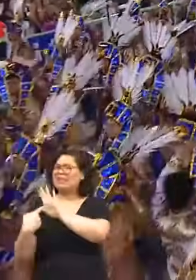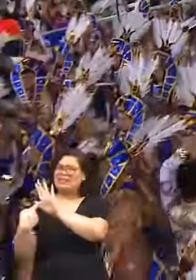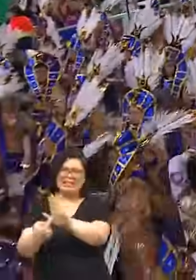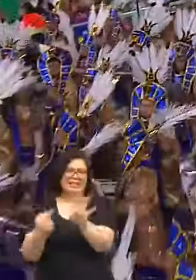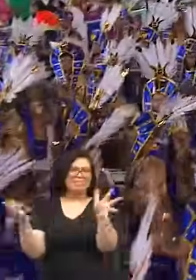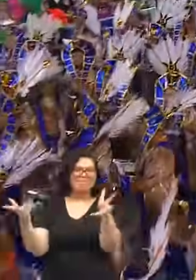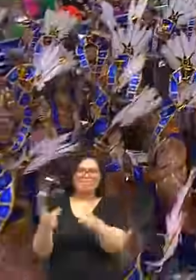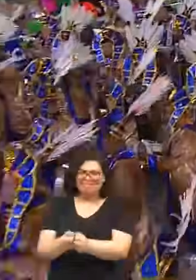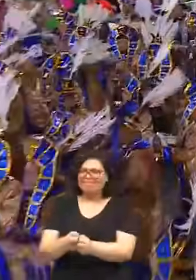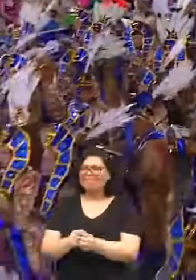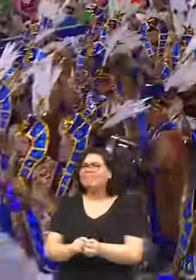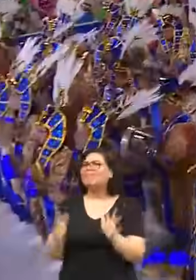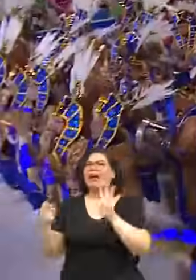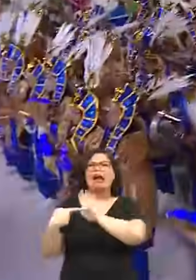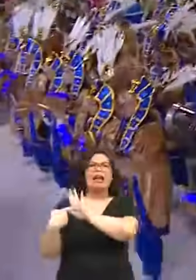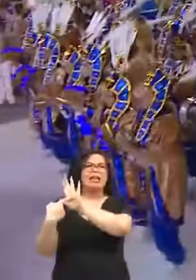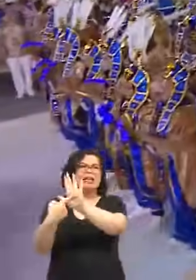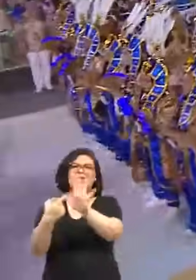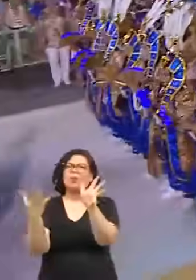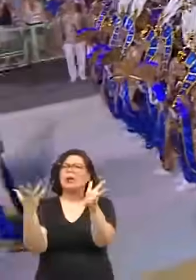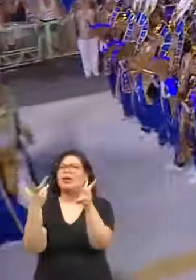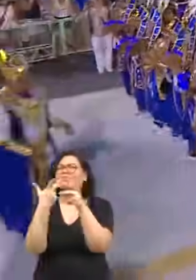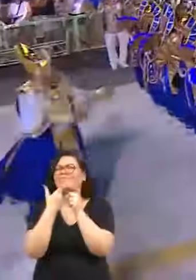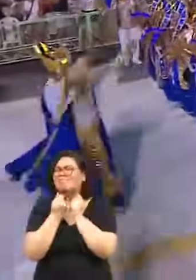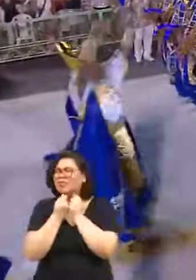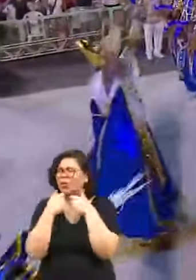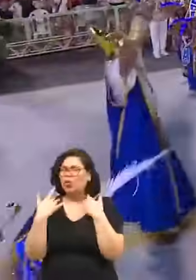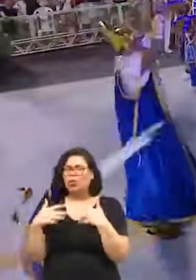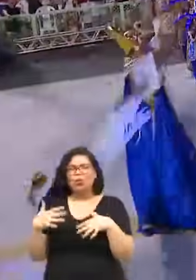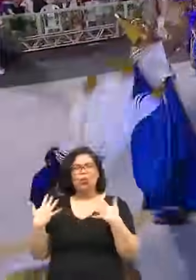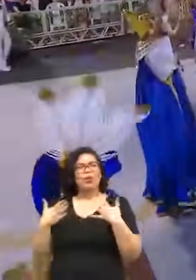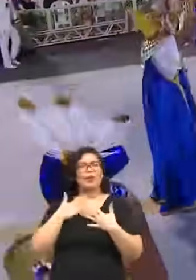espetáculo! Grandioso espetáculo, né, gente? Que isso, minha